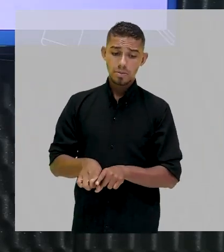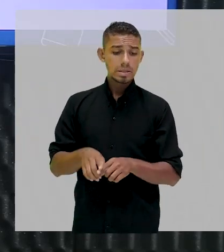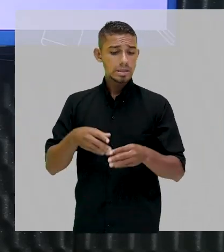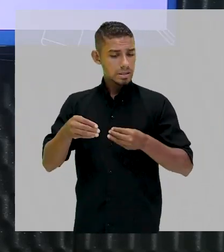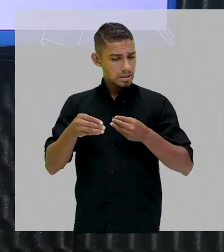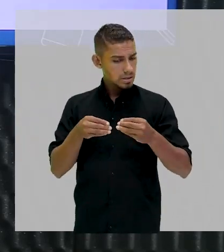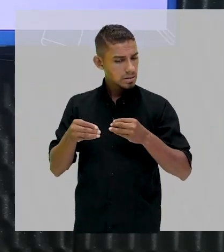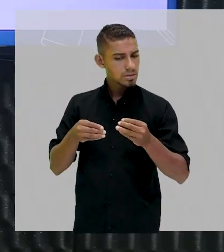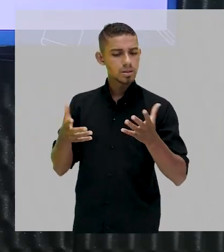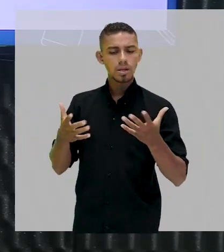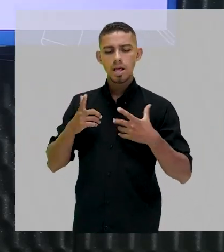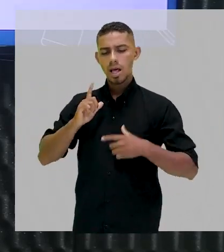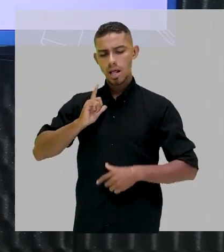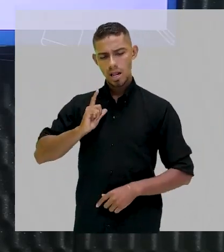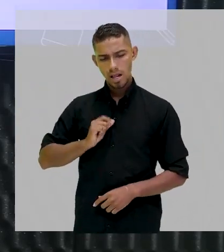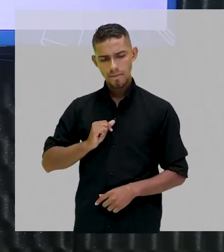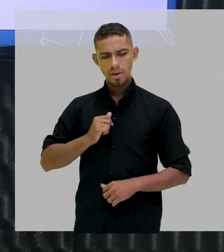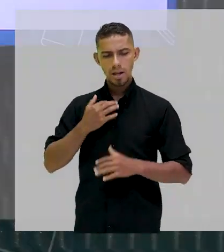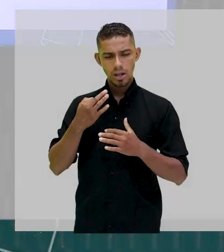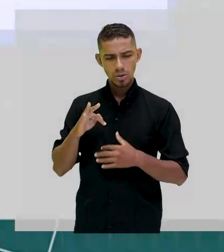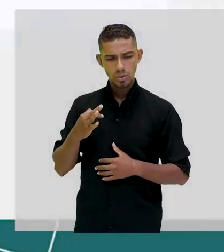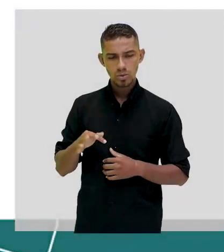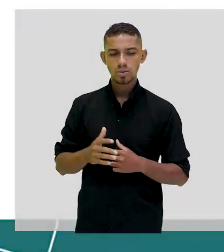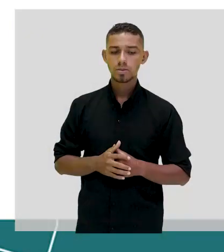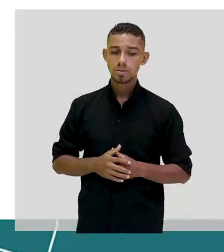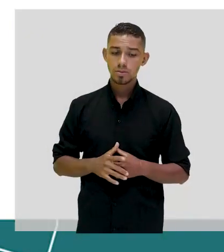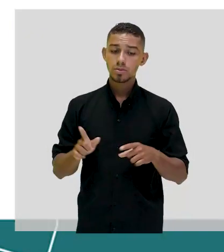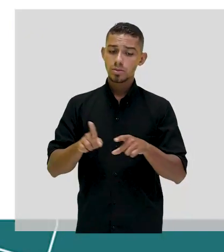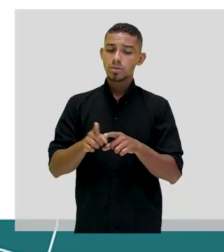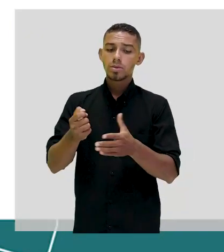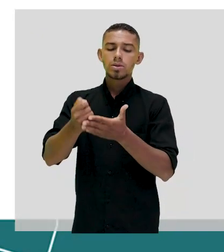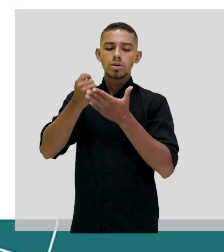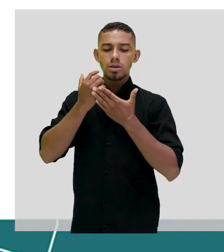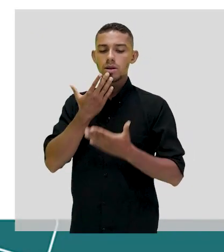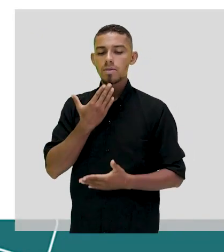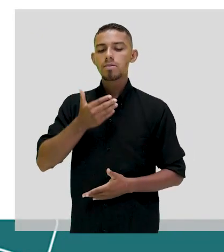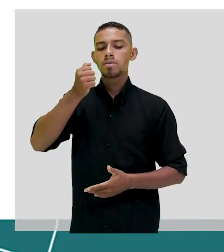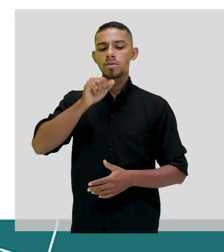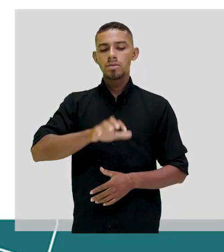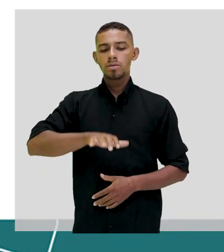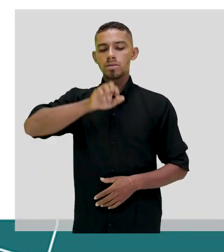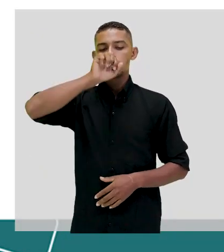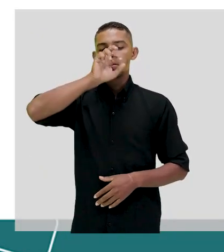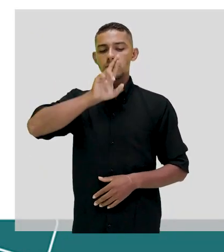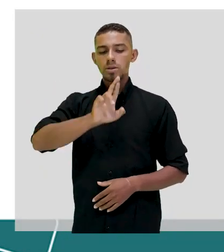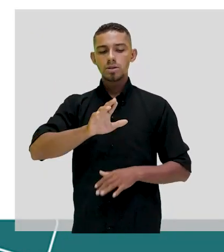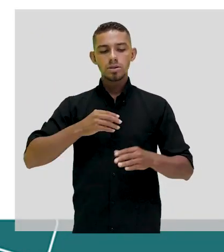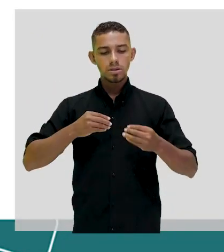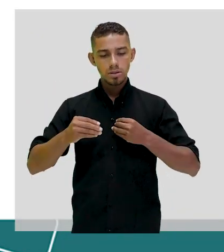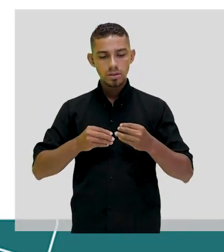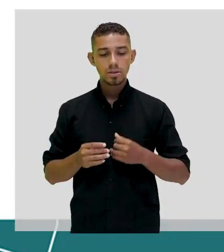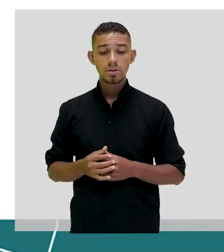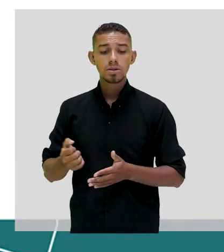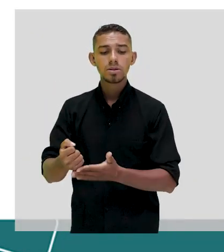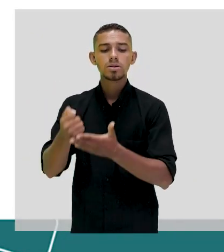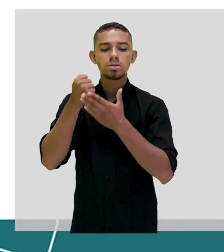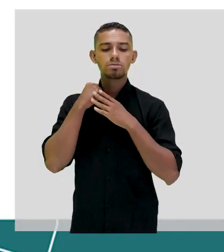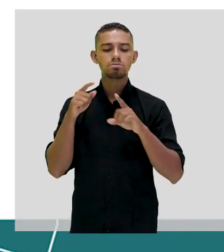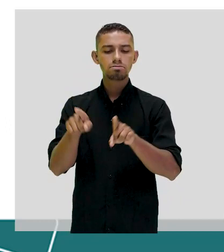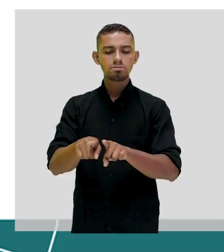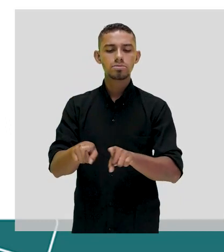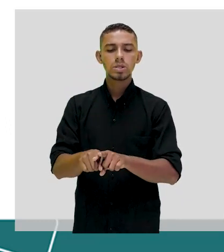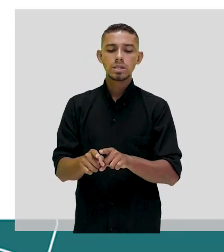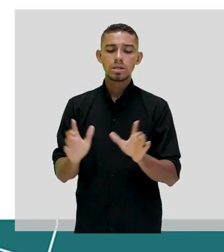articulações. Alivia dores musculares. Ajuda a melhorar a respiração e flexibilidade. Auxilia na